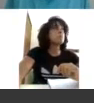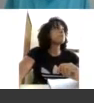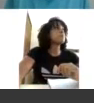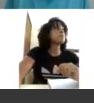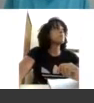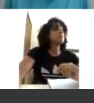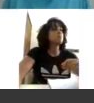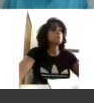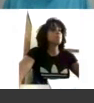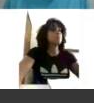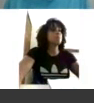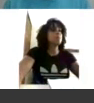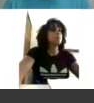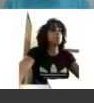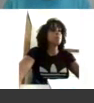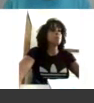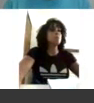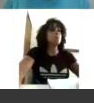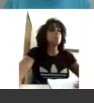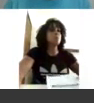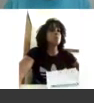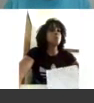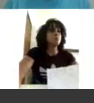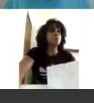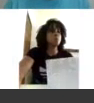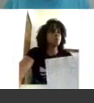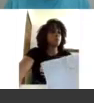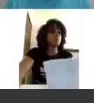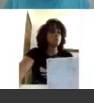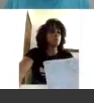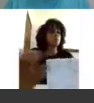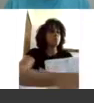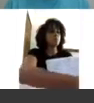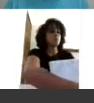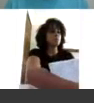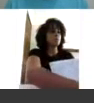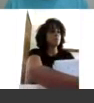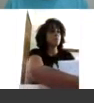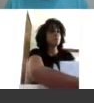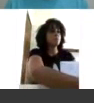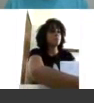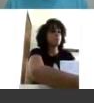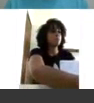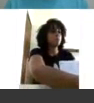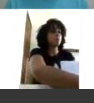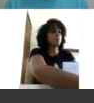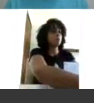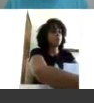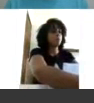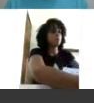Também estamos realizando reuniões de alinhamento, né, trimestral com os bolsistas. Esse momento